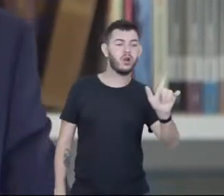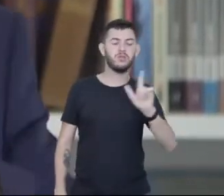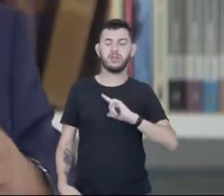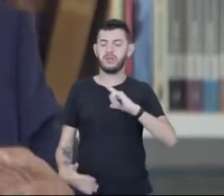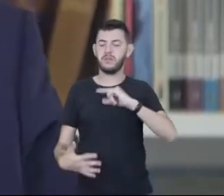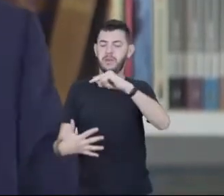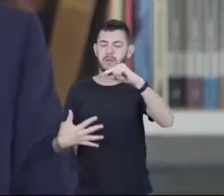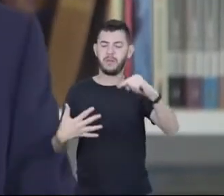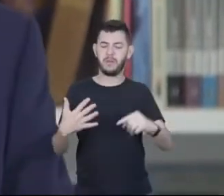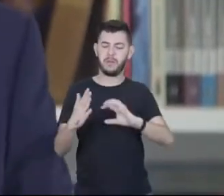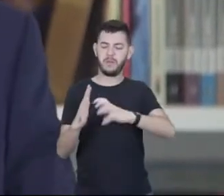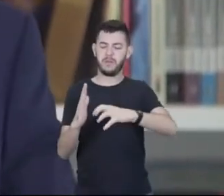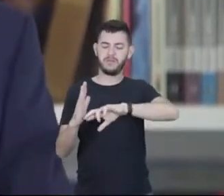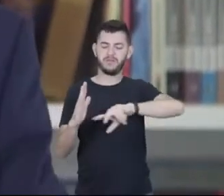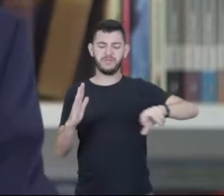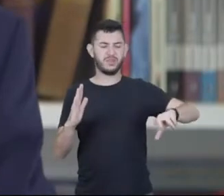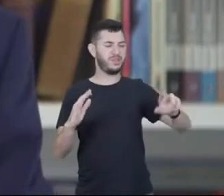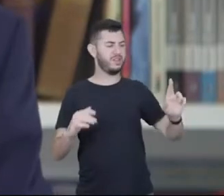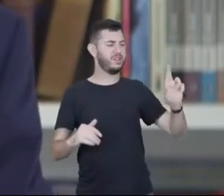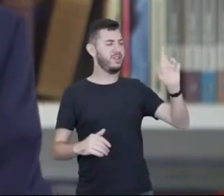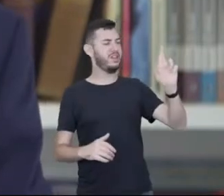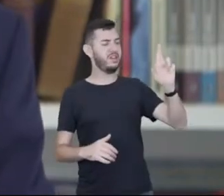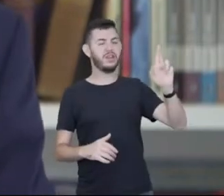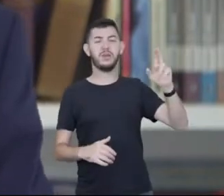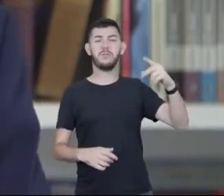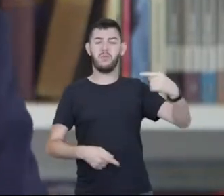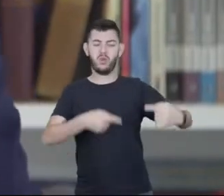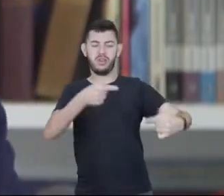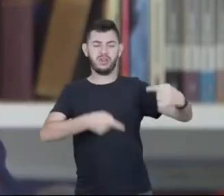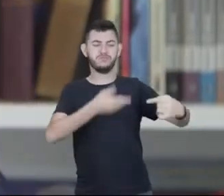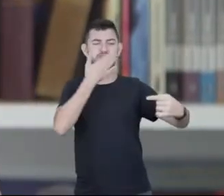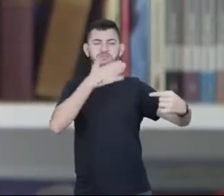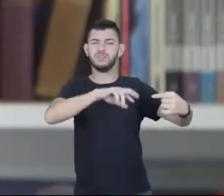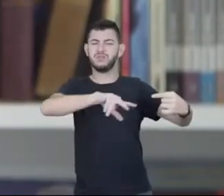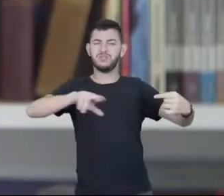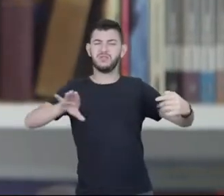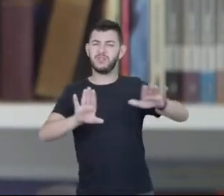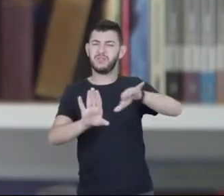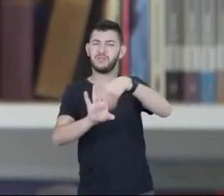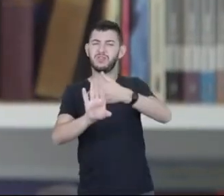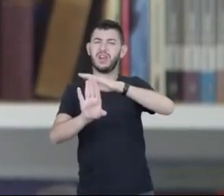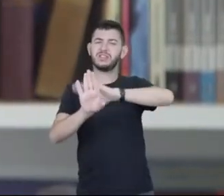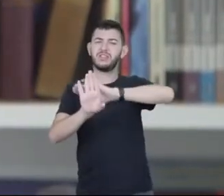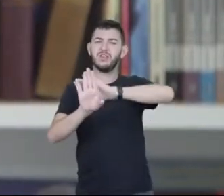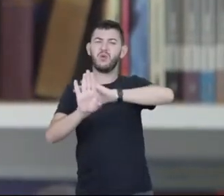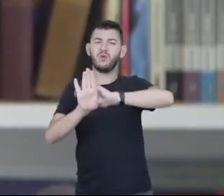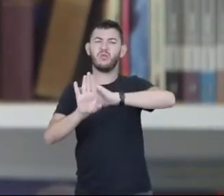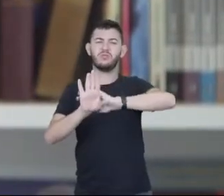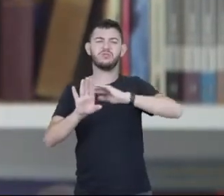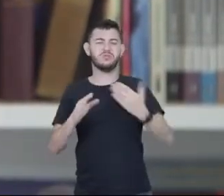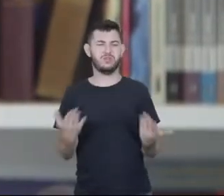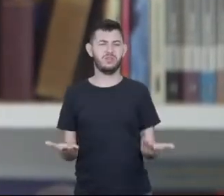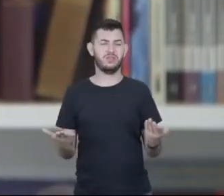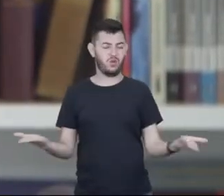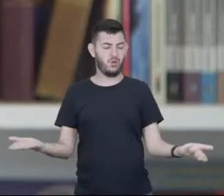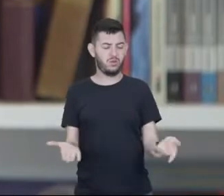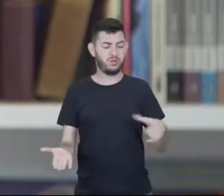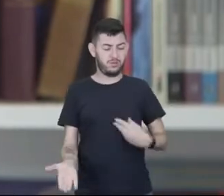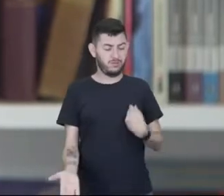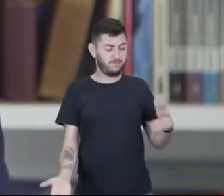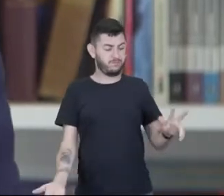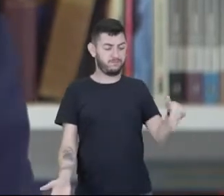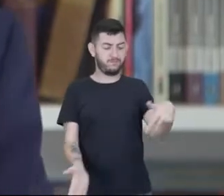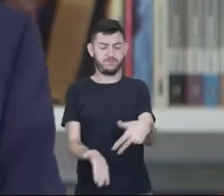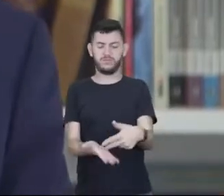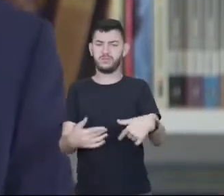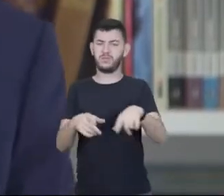das mais diversas convicções ideológicas que aqui comparecem patriótica